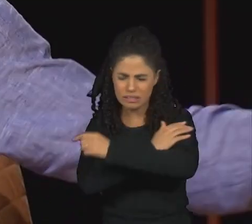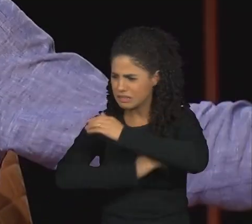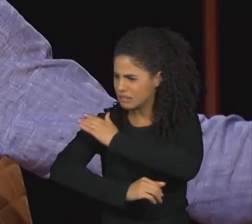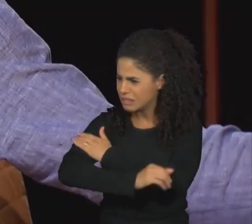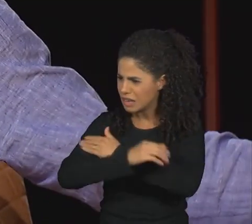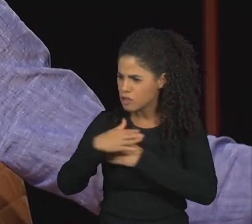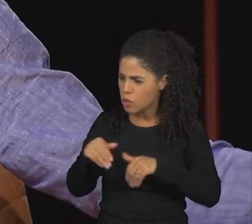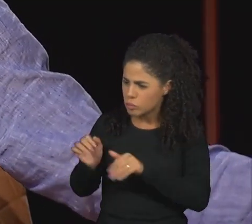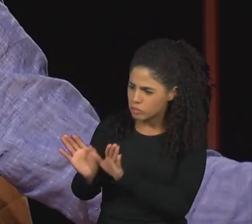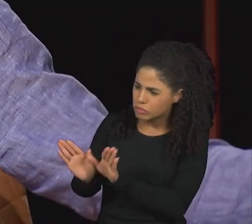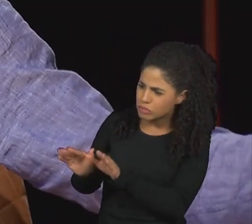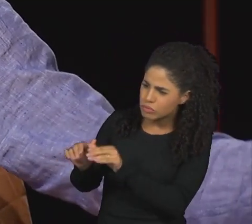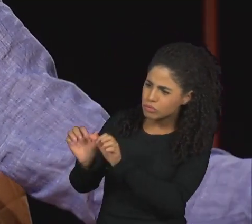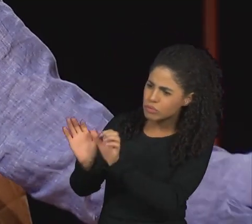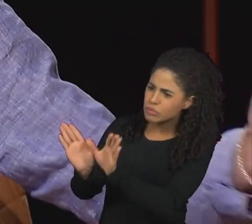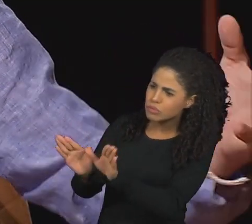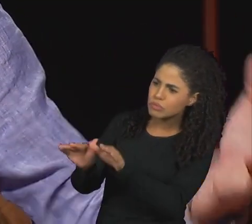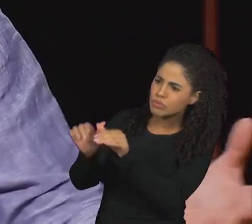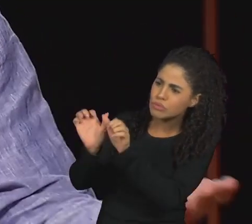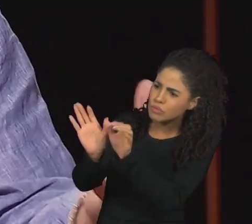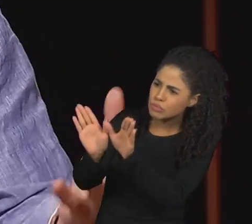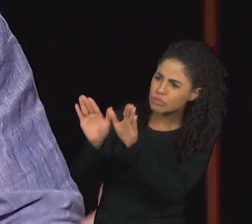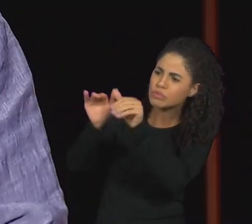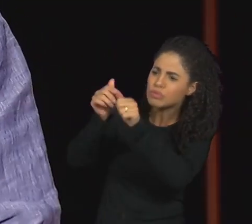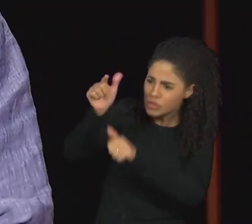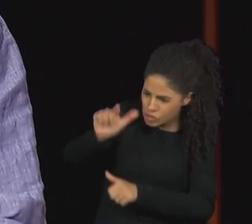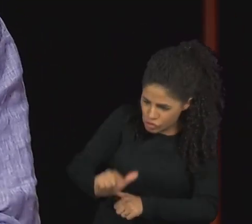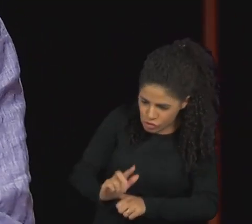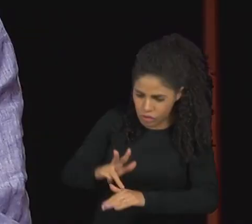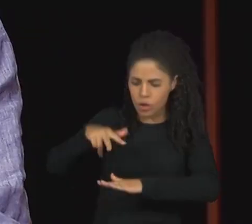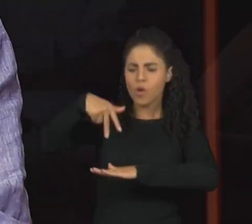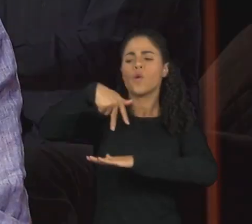serão asas e eu me levanto renascido e cru.